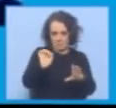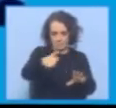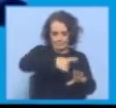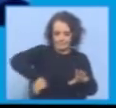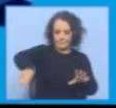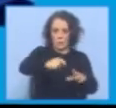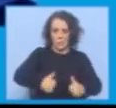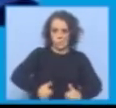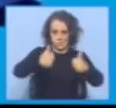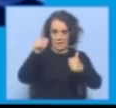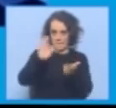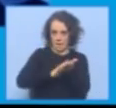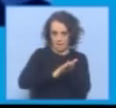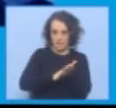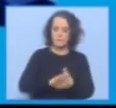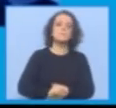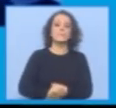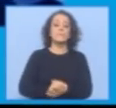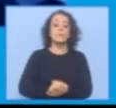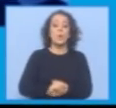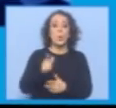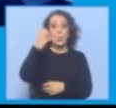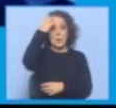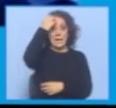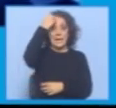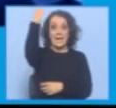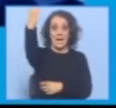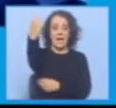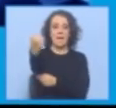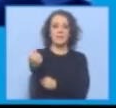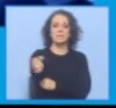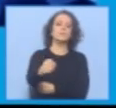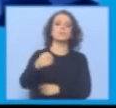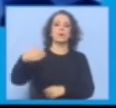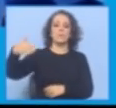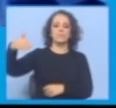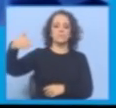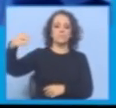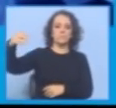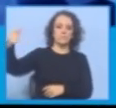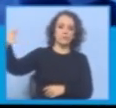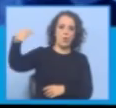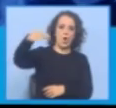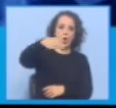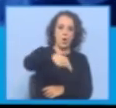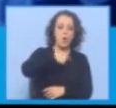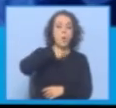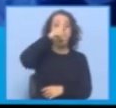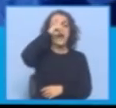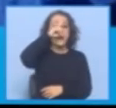Palma, e então saíam os reis ali na balustrada a falar, e eu me